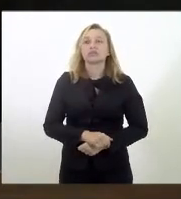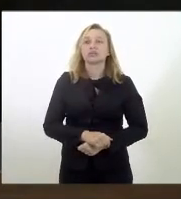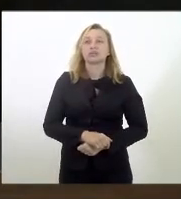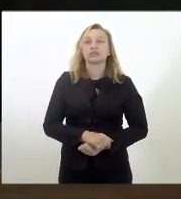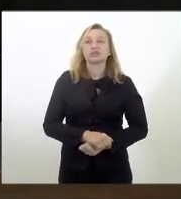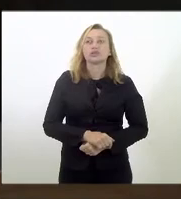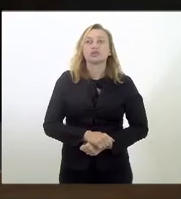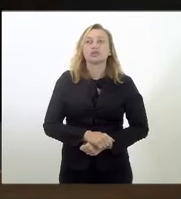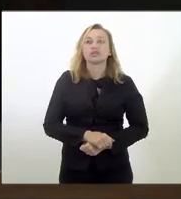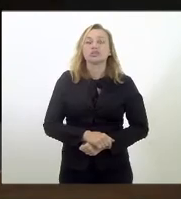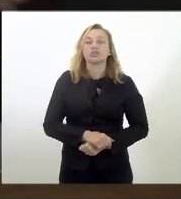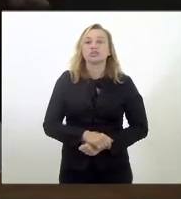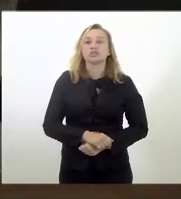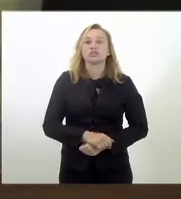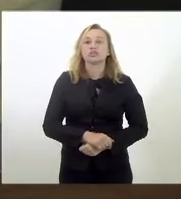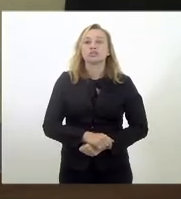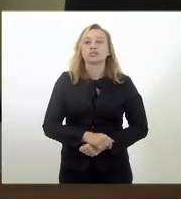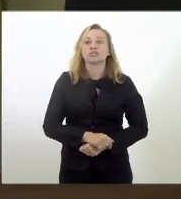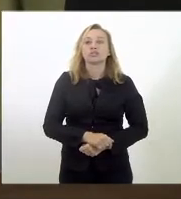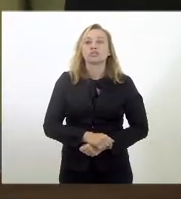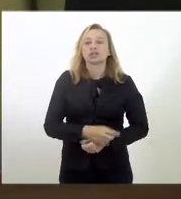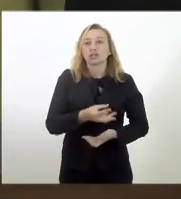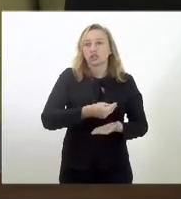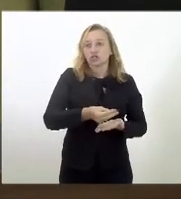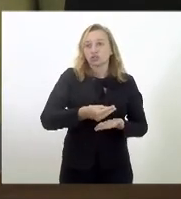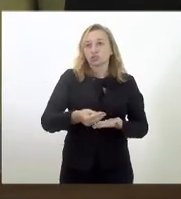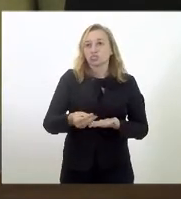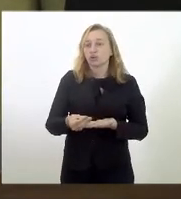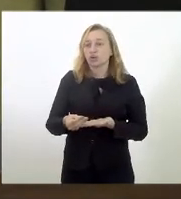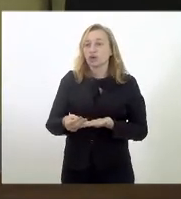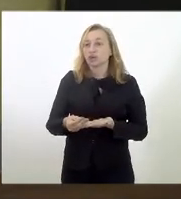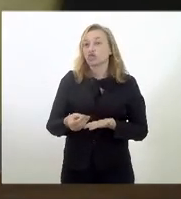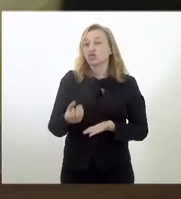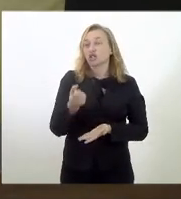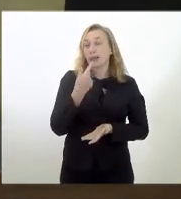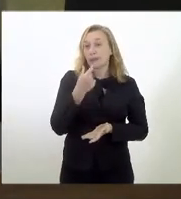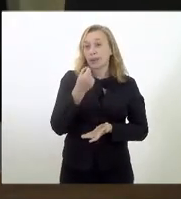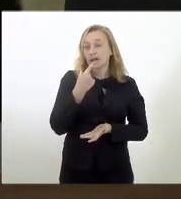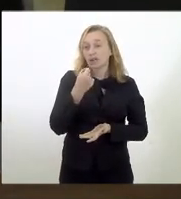da distribuidora de medicamentos. O Espírito Santo cobra